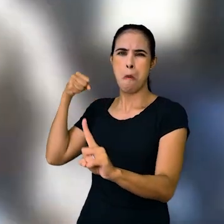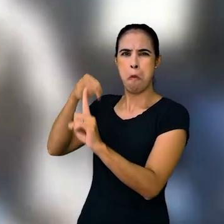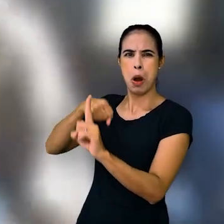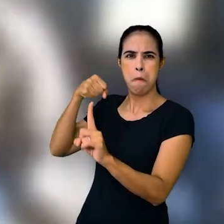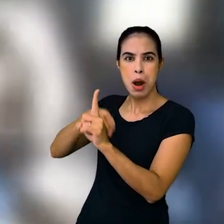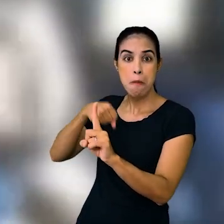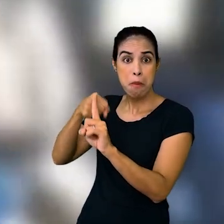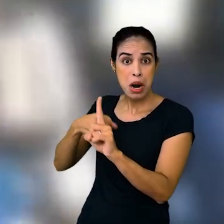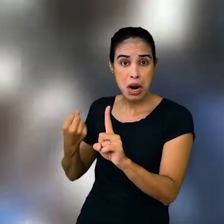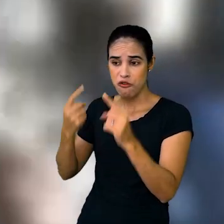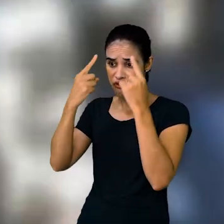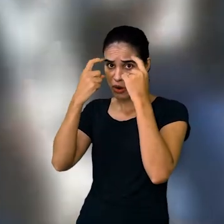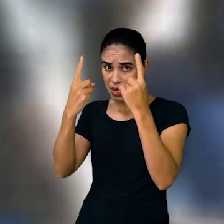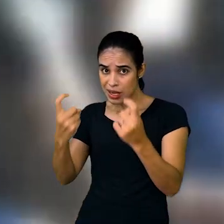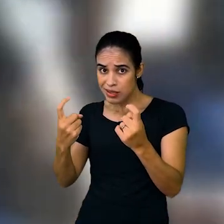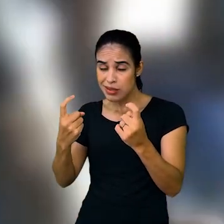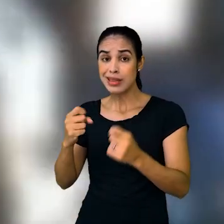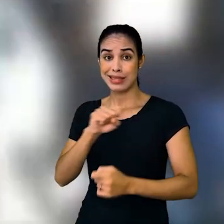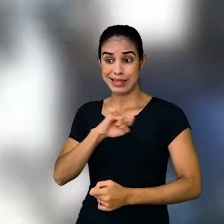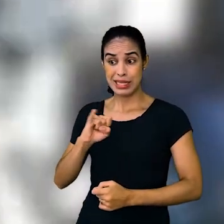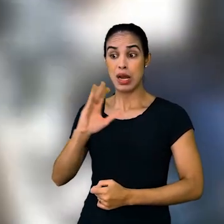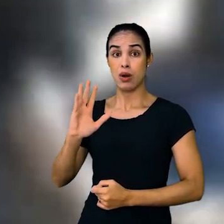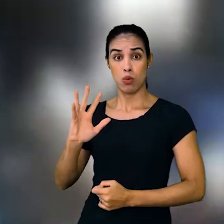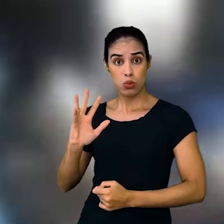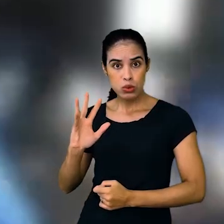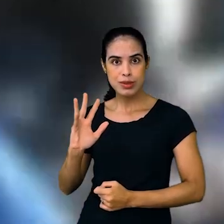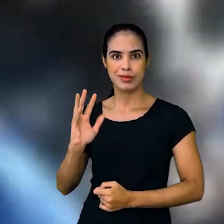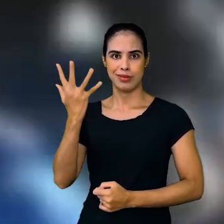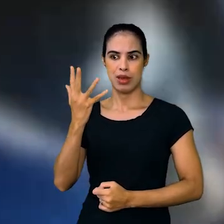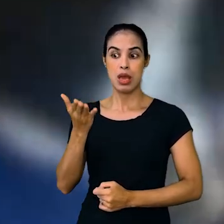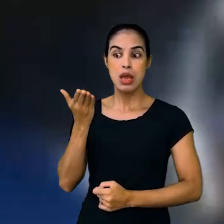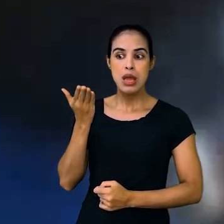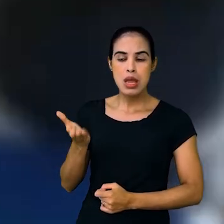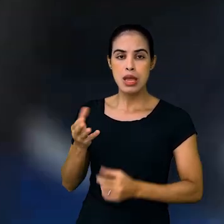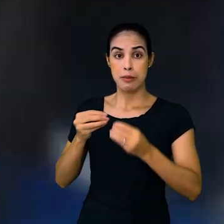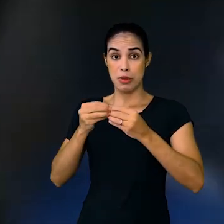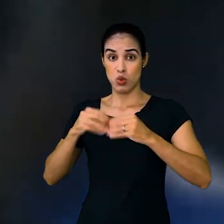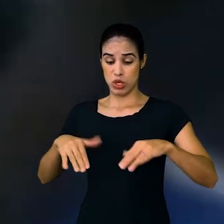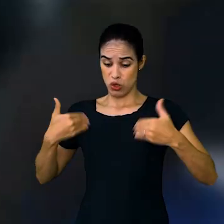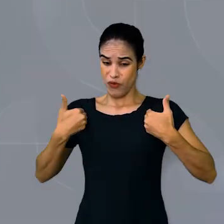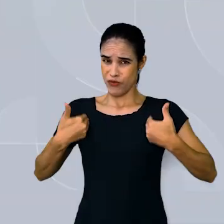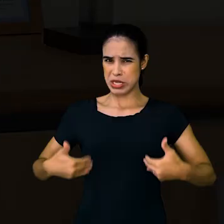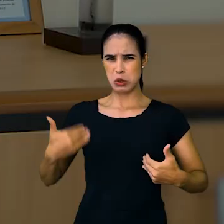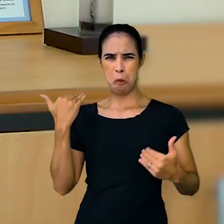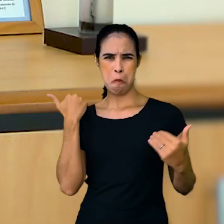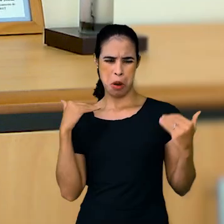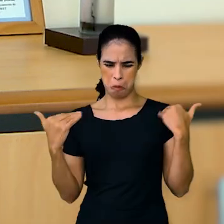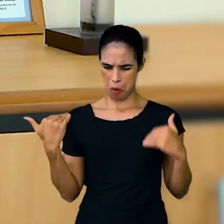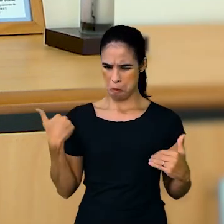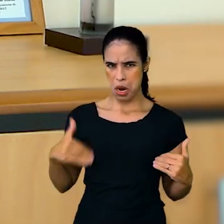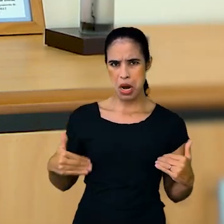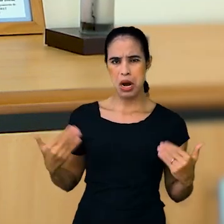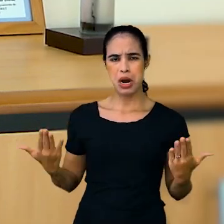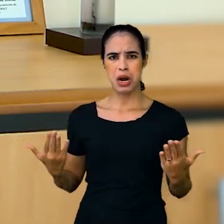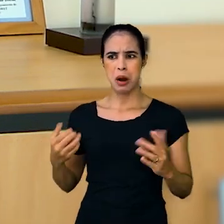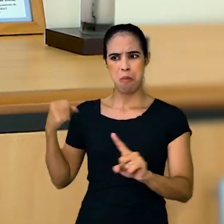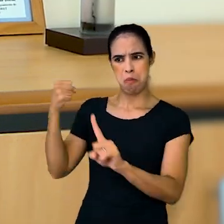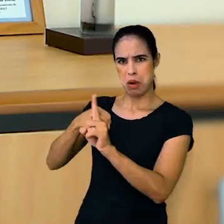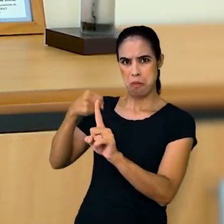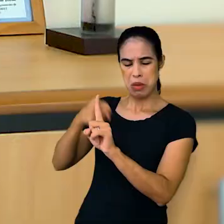agredido para a prática. E se isso acontecer e houver dano físico, ou seja, uma lesão